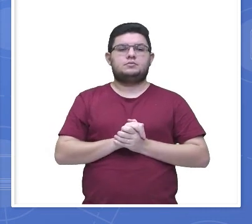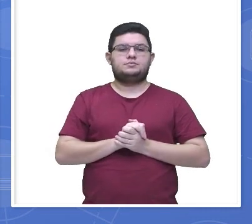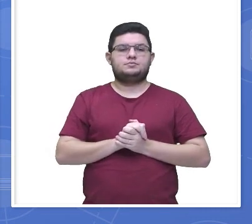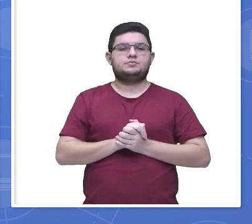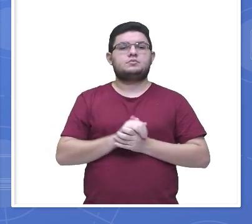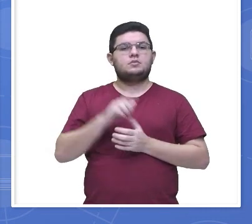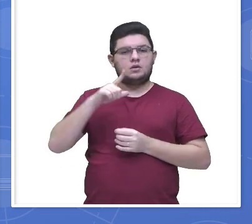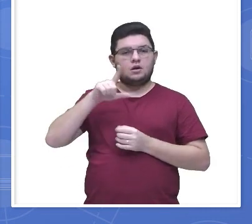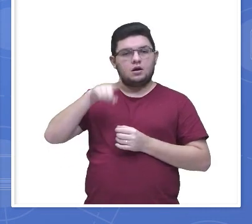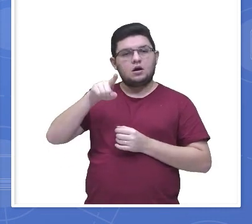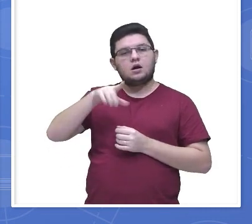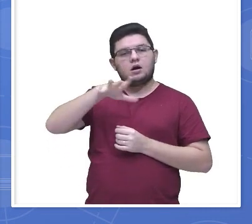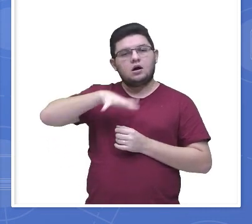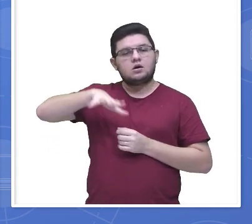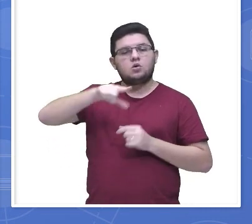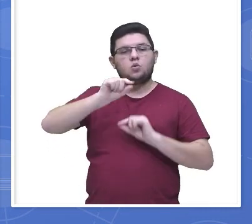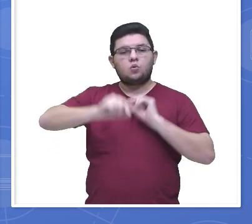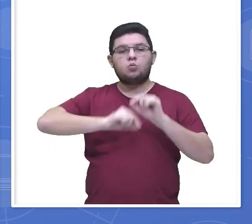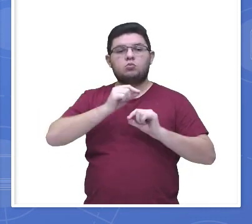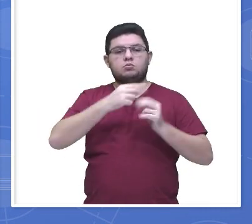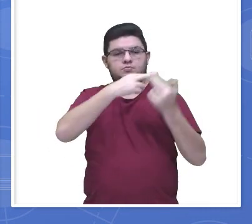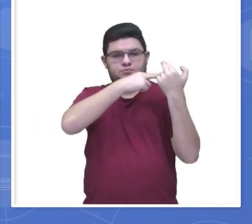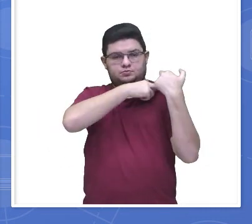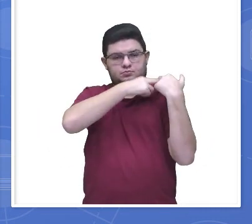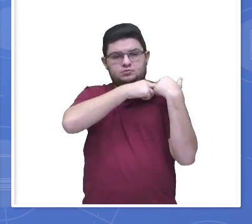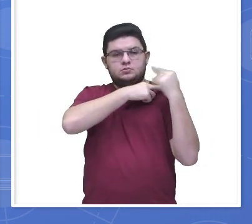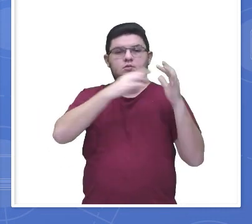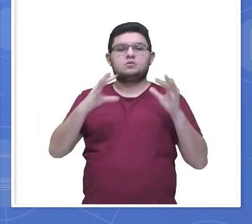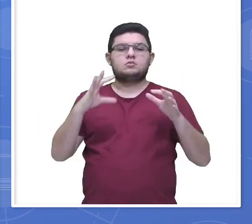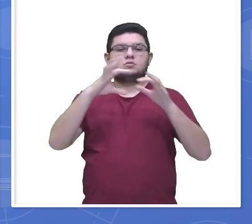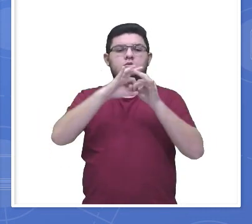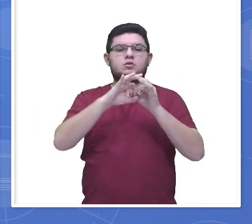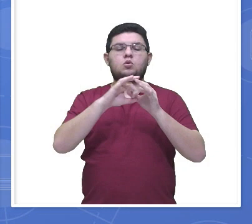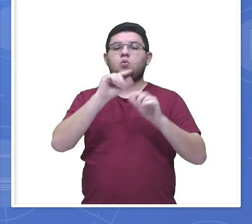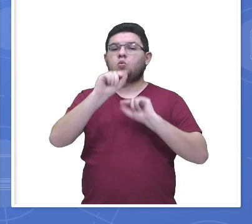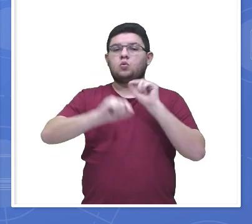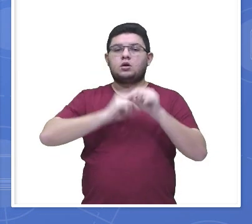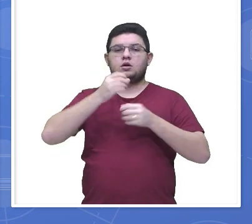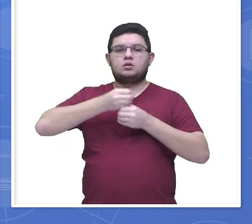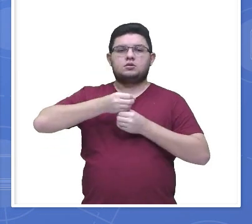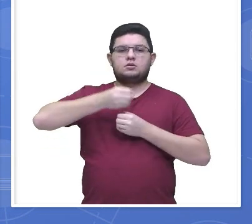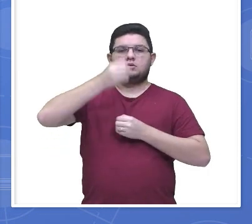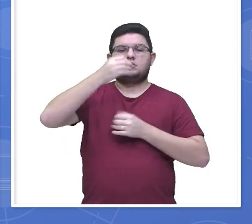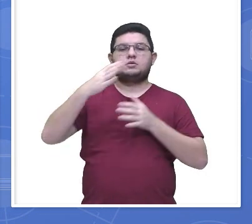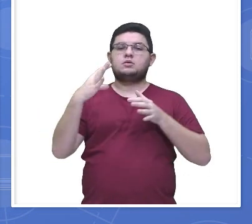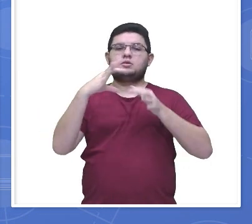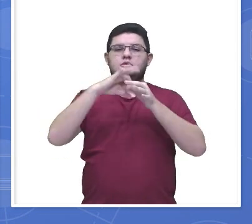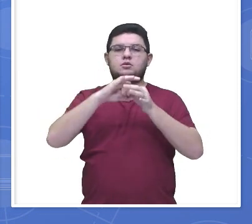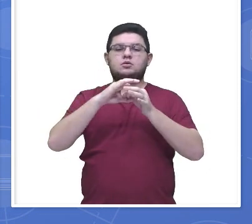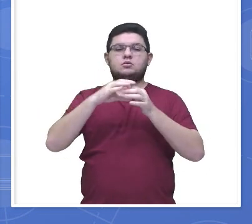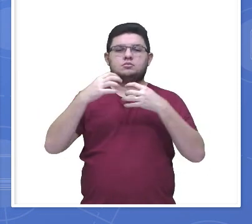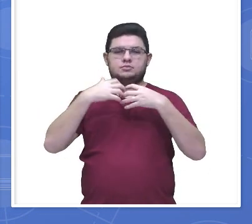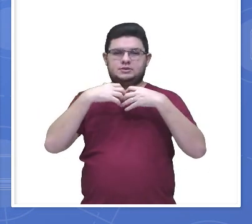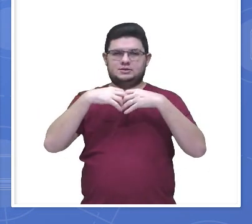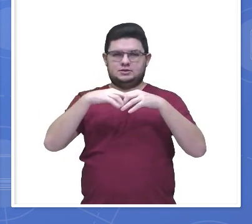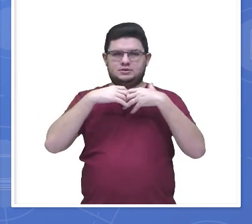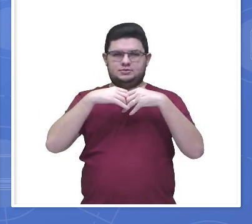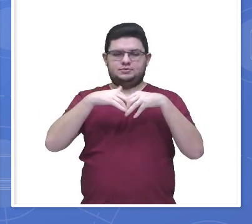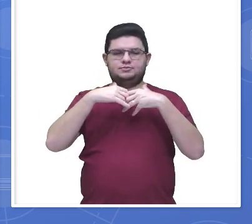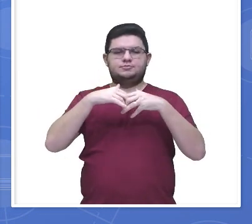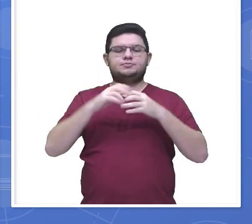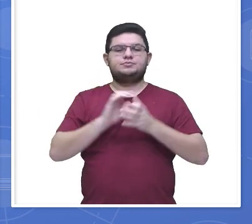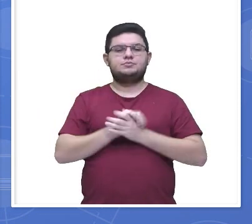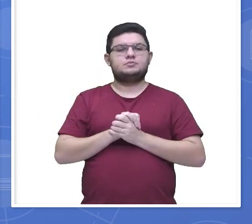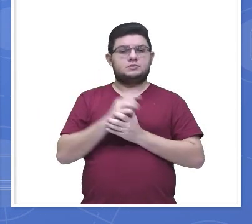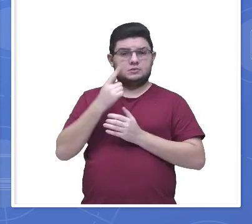a região do encéfalo responsável pela união entre a medula espinhal e o cérebro. Então a gente viu que o nosso